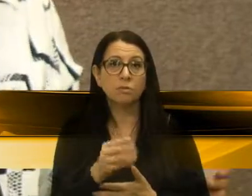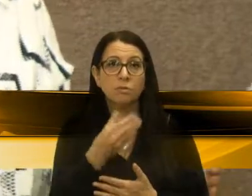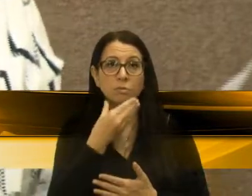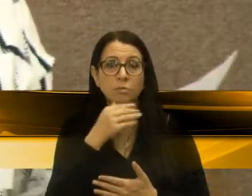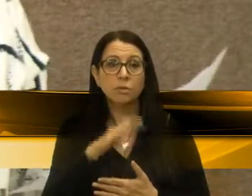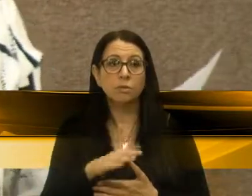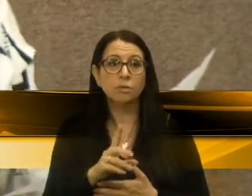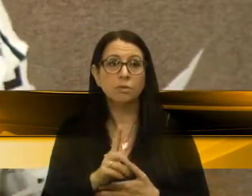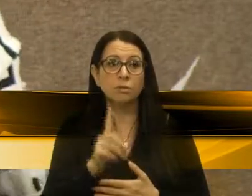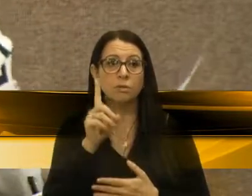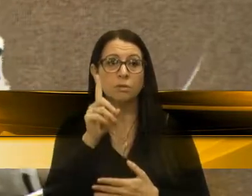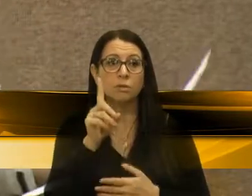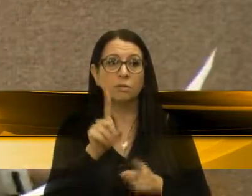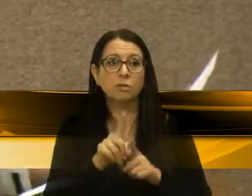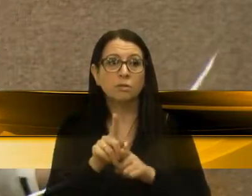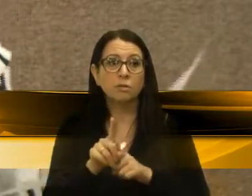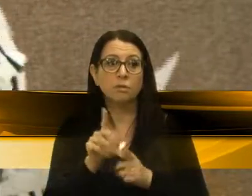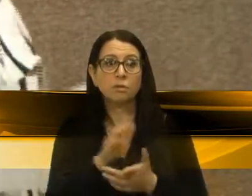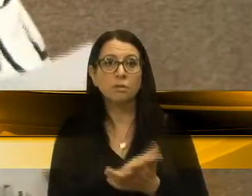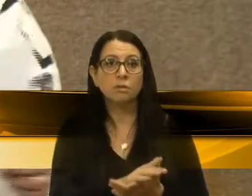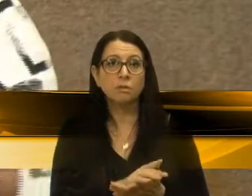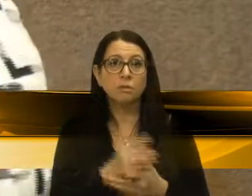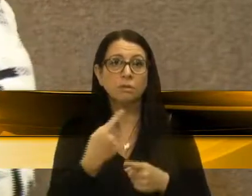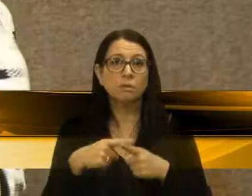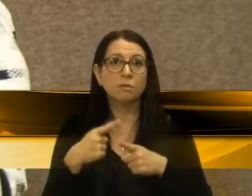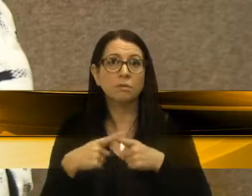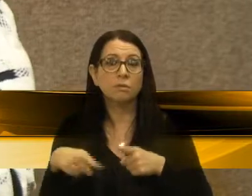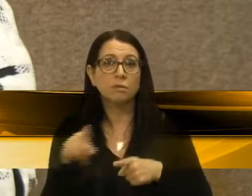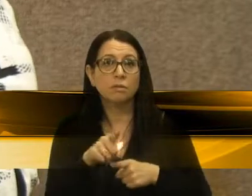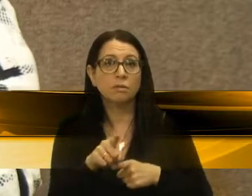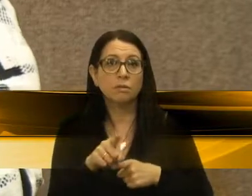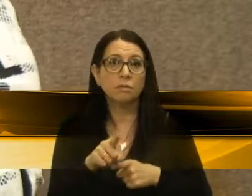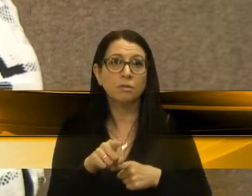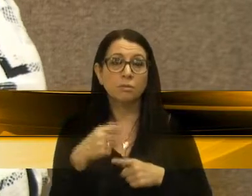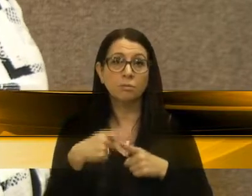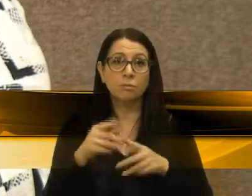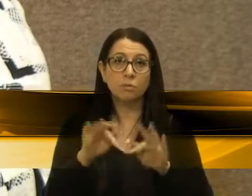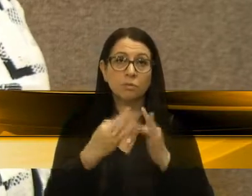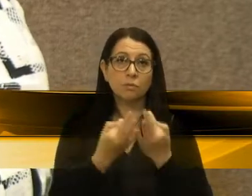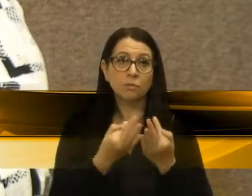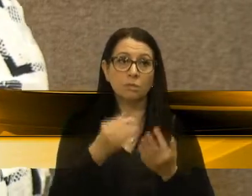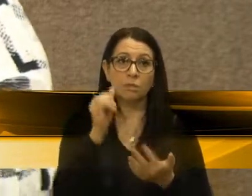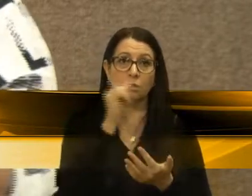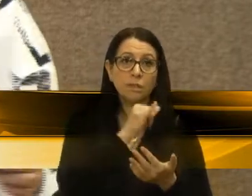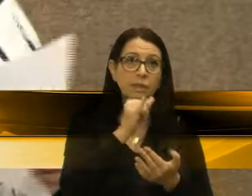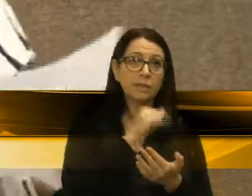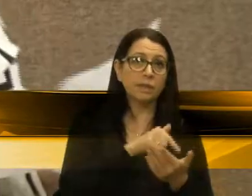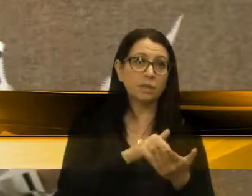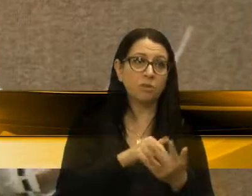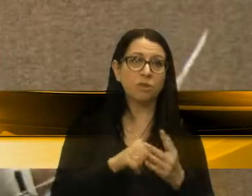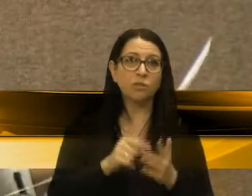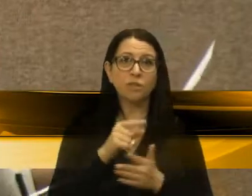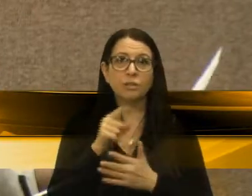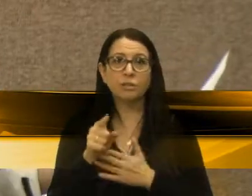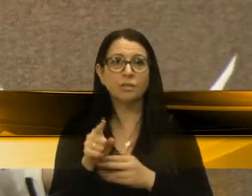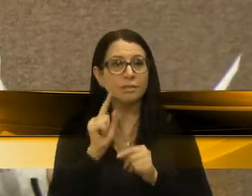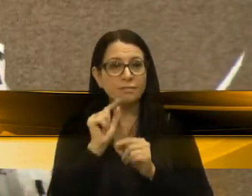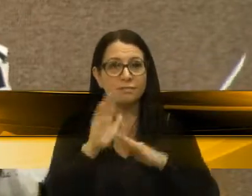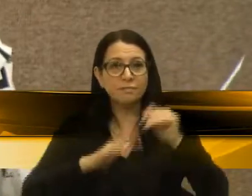porque a comunidade escolheu. Escolheu por quê? Porque essas famílias de italianos, quando construíram a